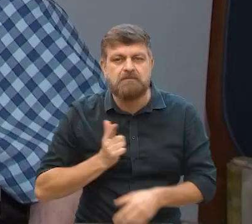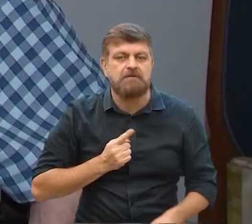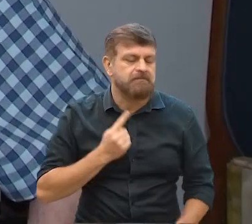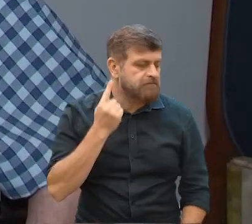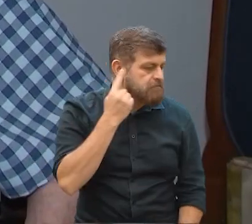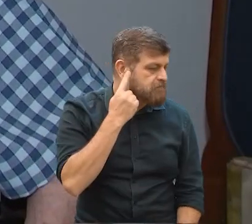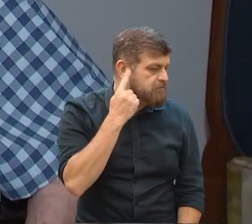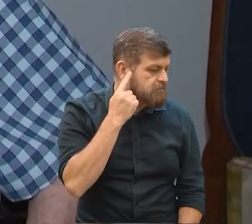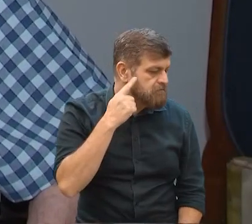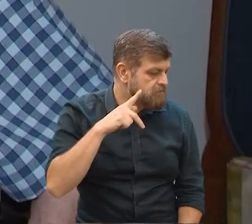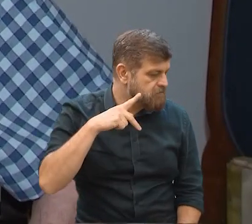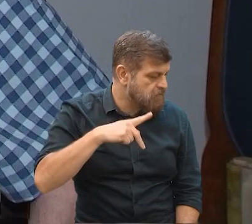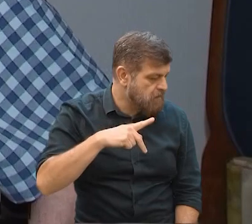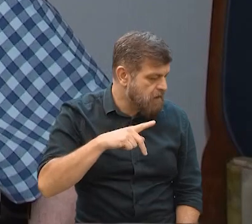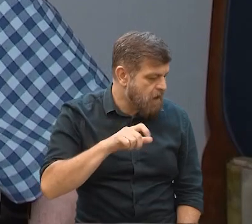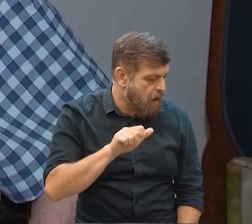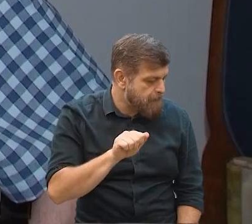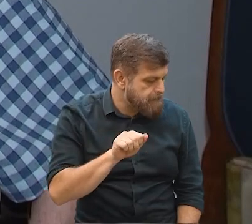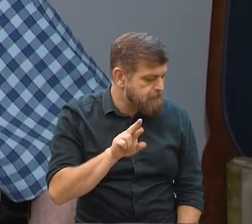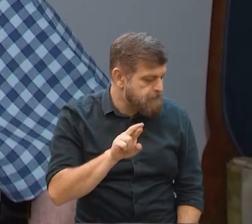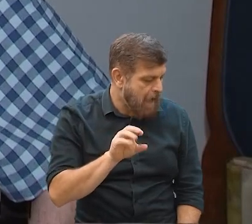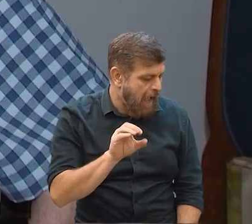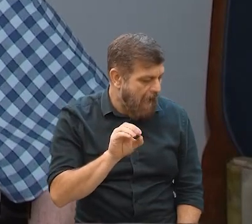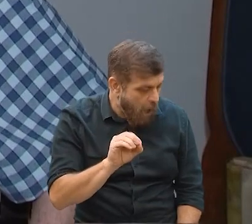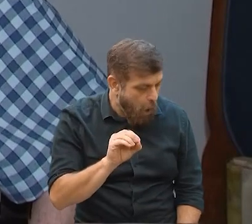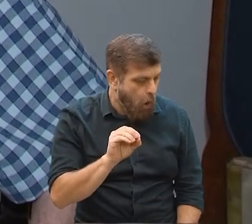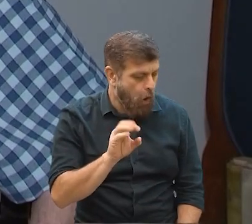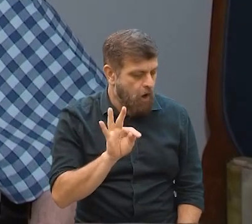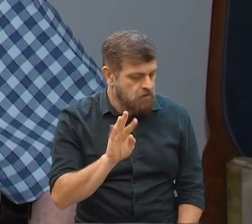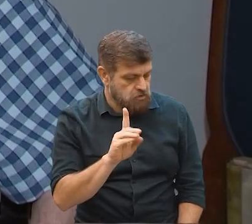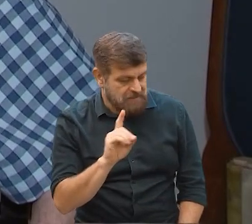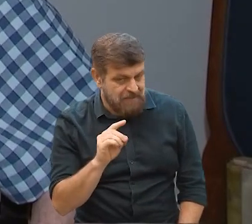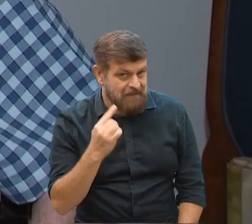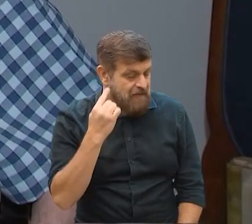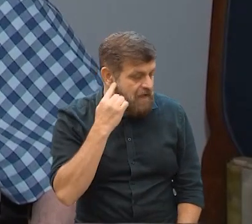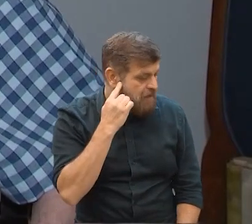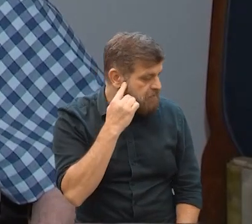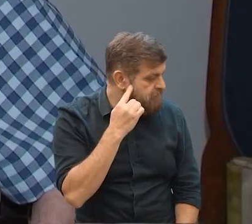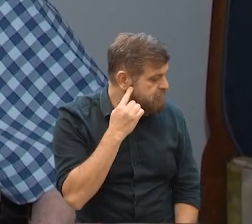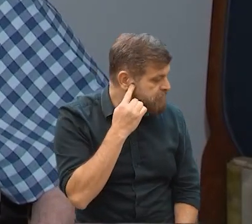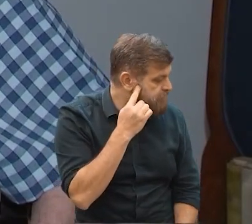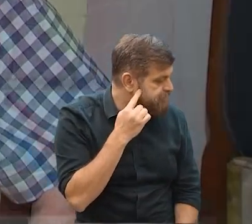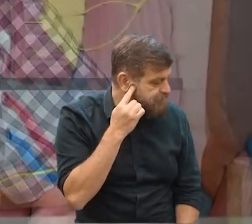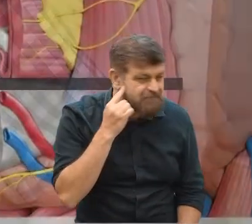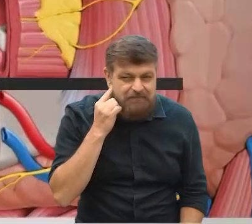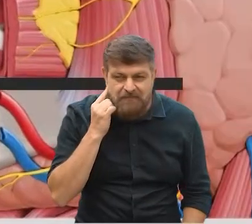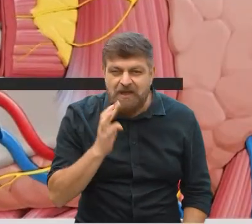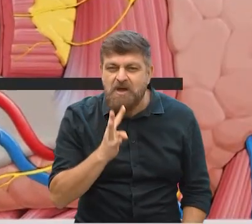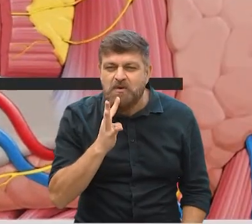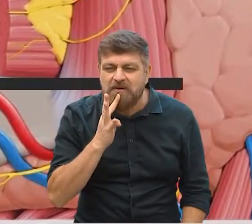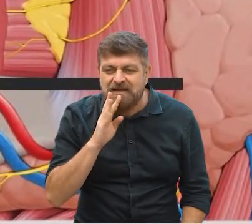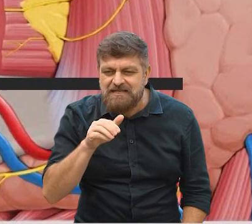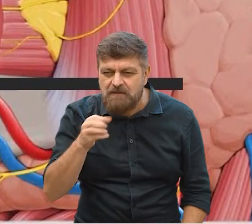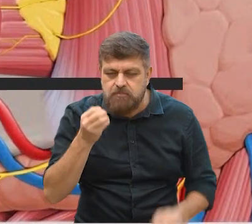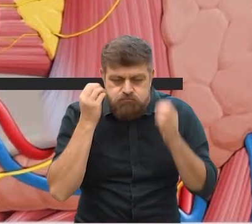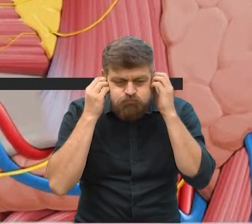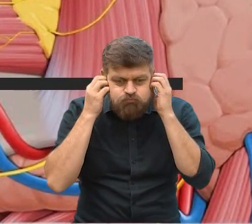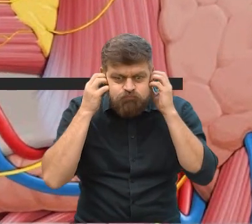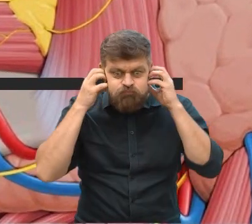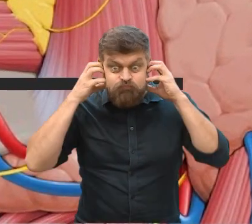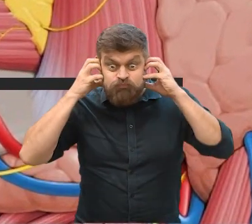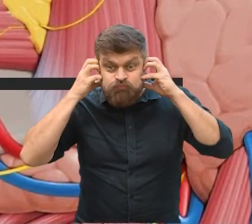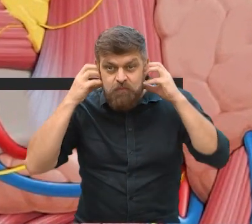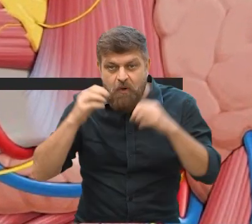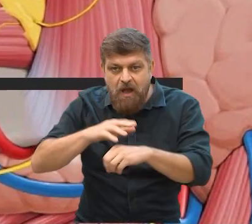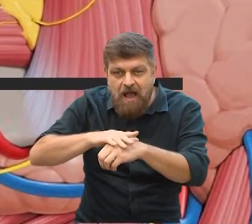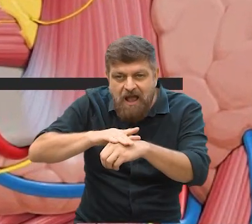Uma delas é a parótida. Ela fica aqui na direção do pavilhão auricular. É aquela glândula que quando incha,